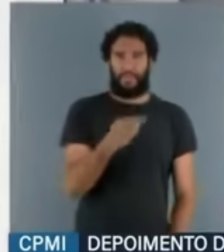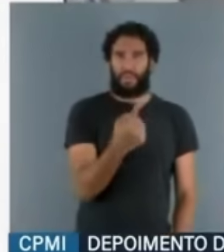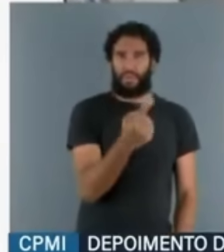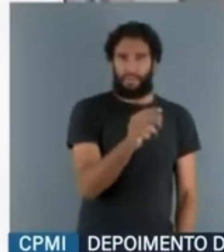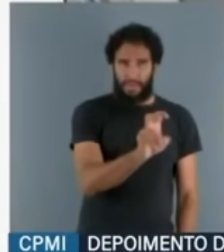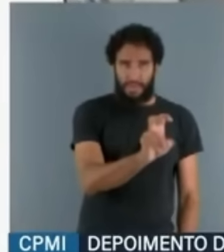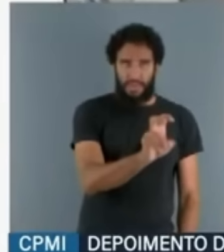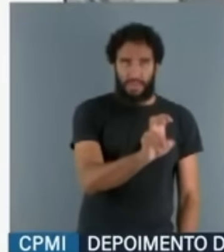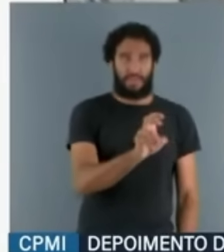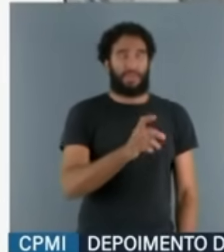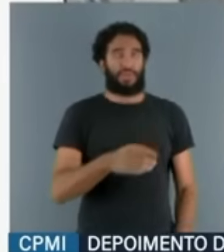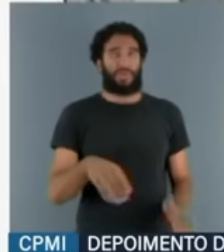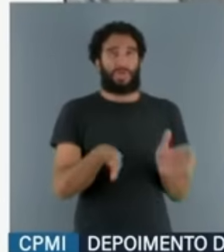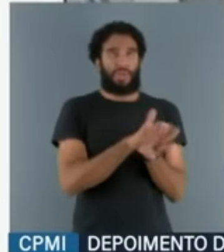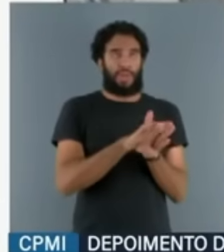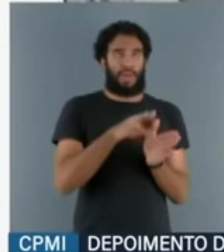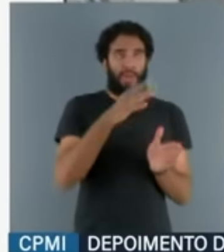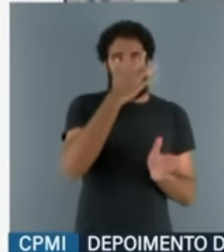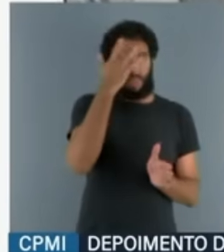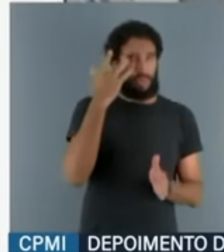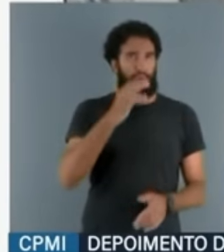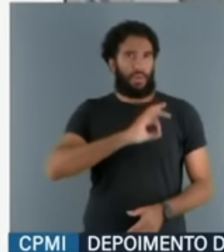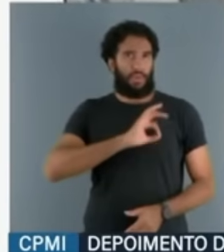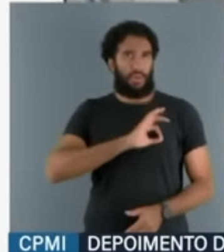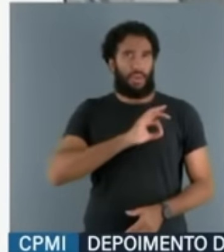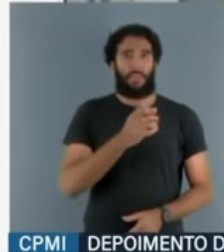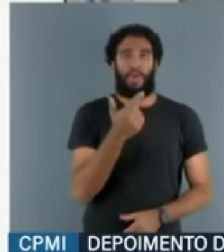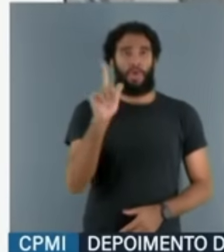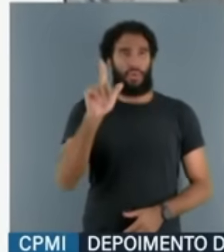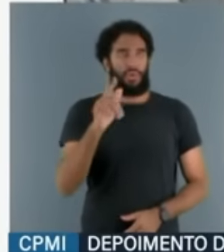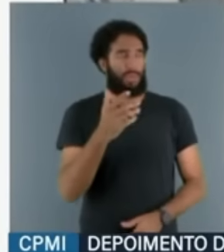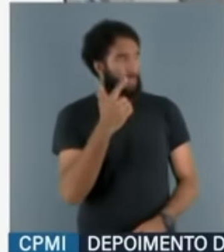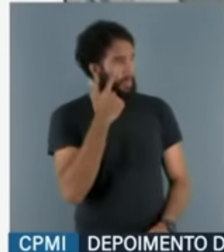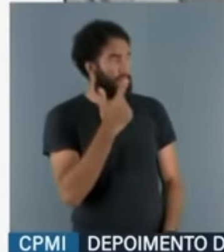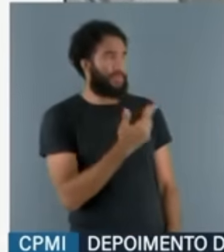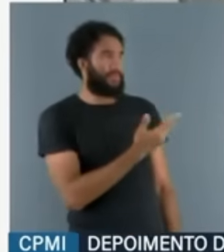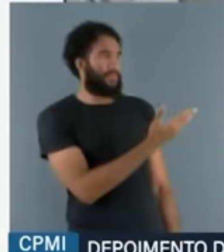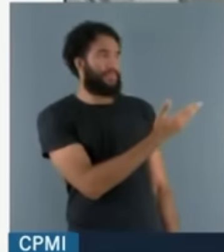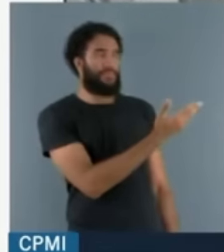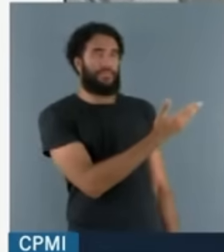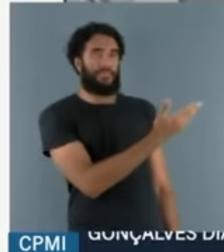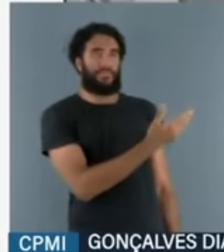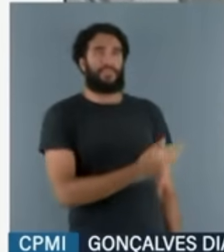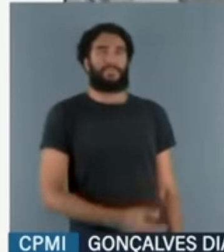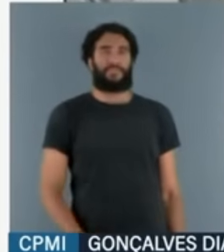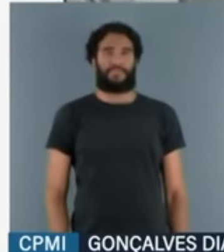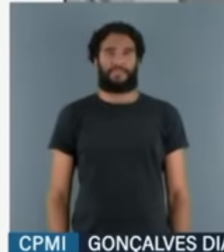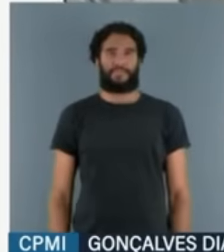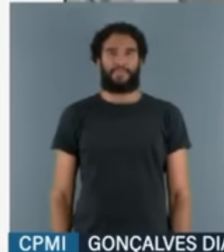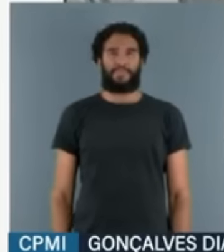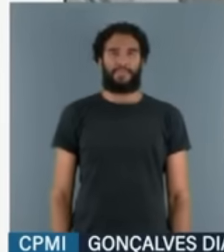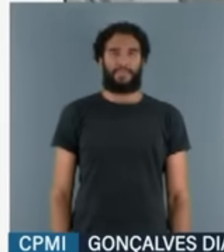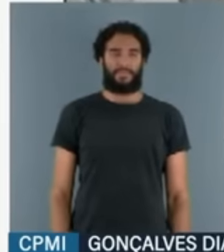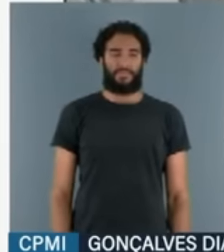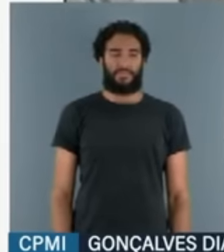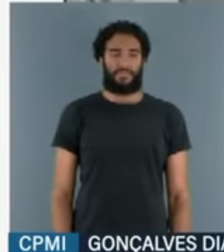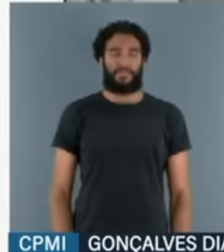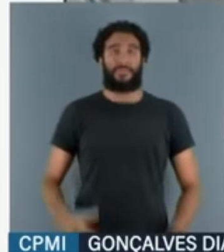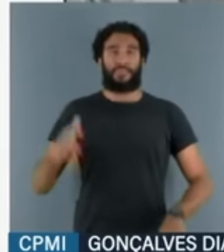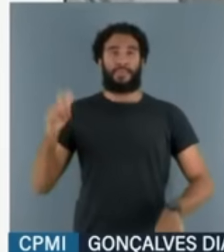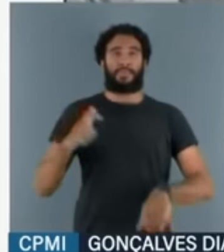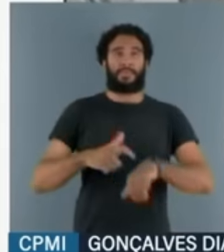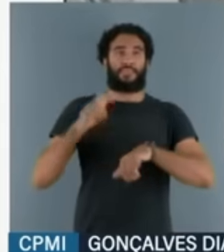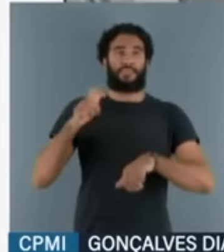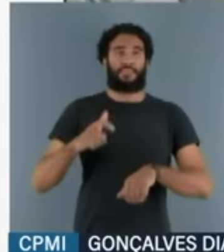verdade, outros militares que, na verdade, eles eram do choque. Agora, veja o que ocorre. Nesse momento, o